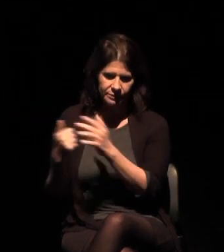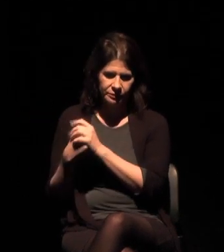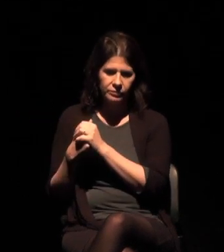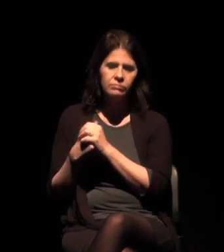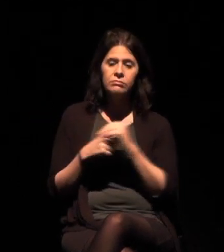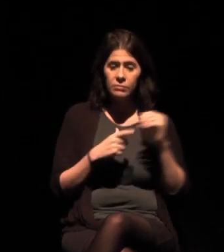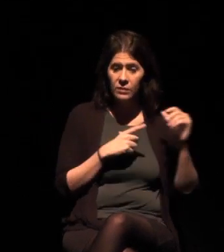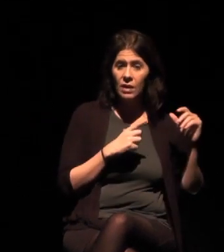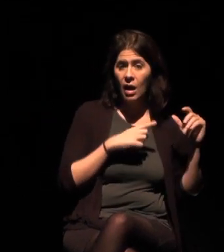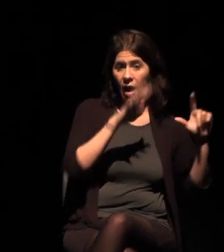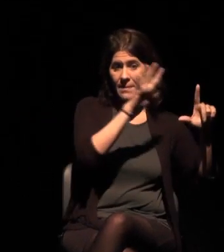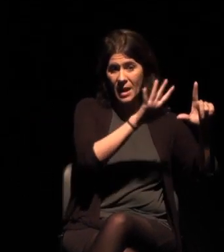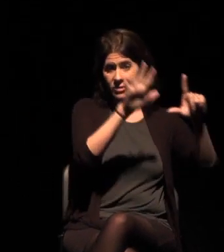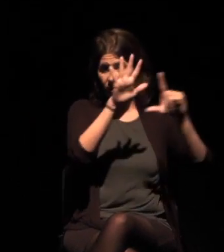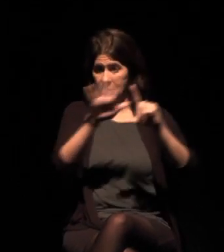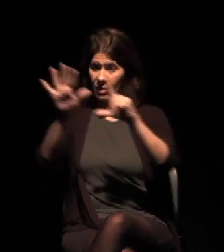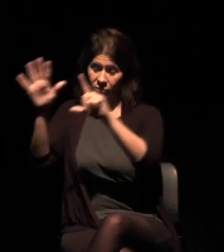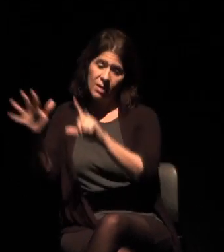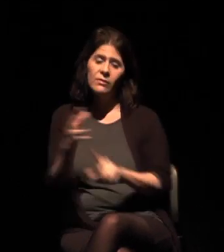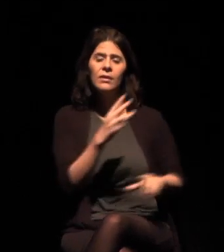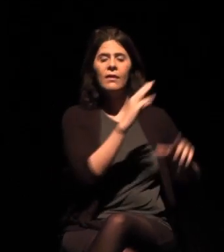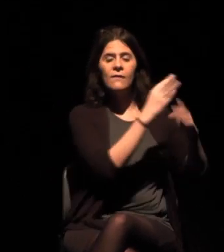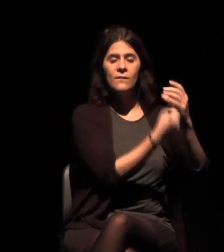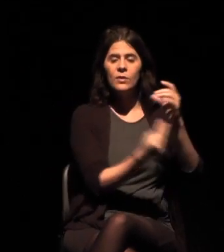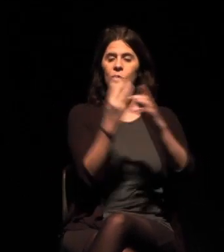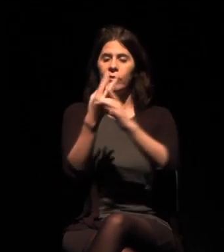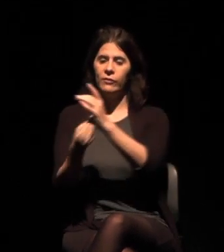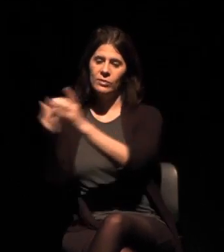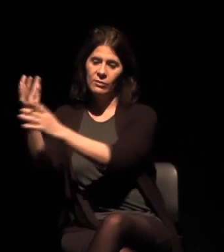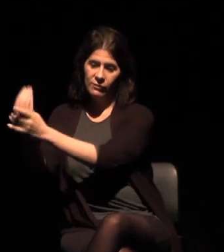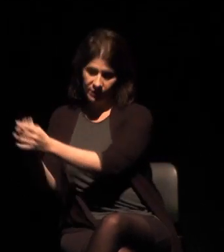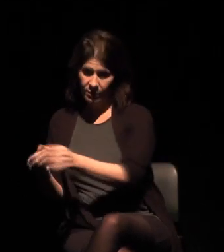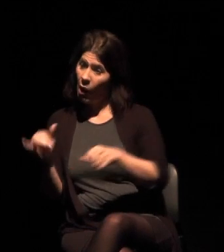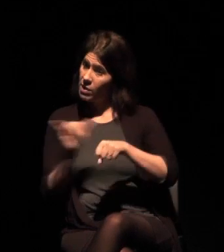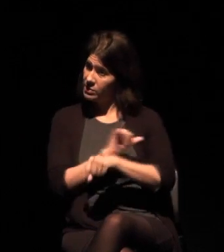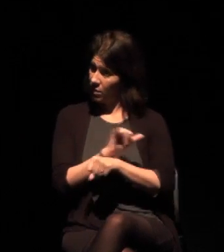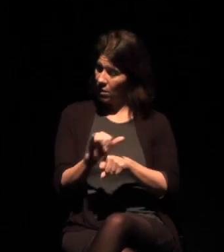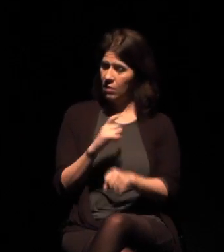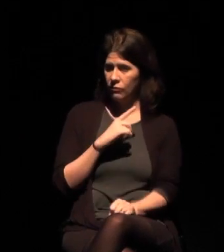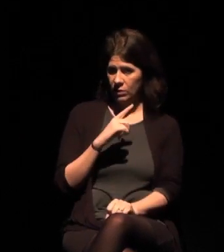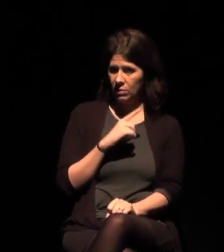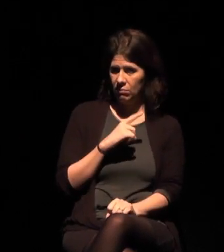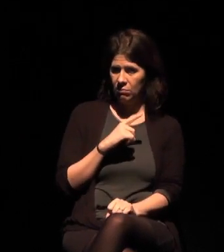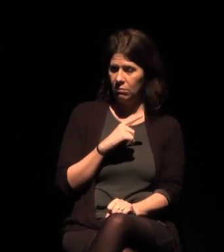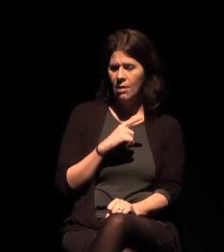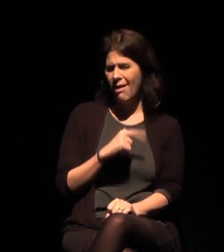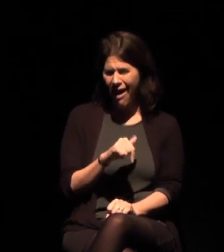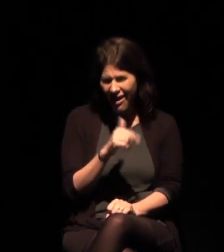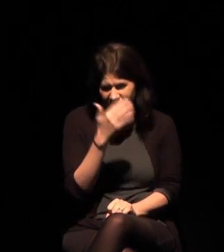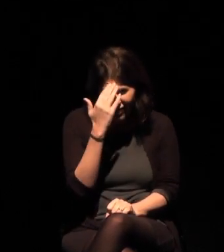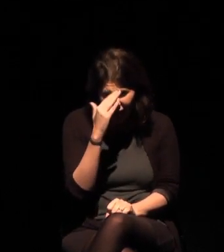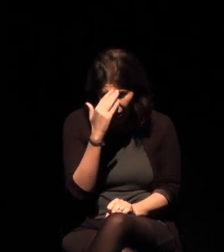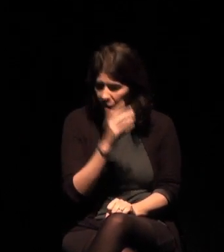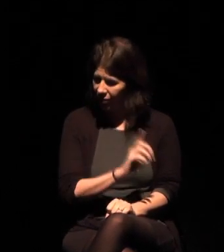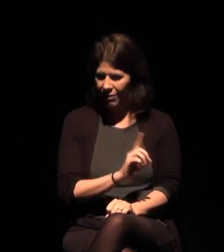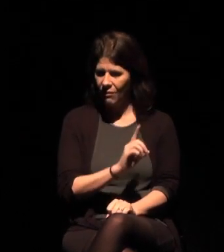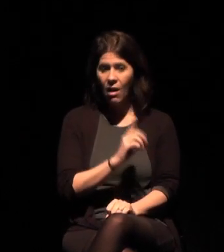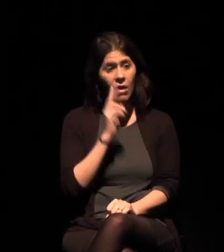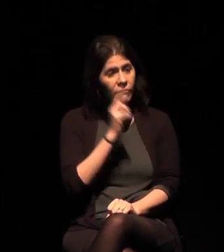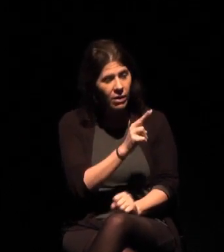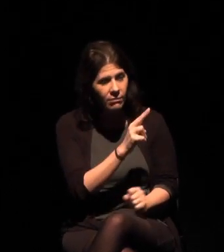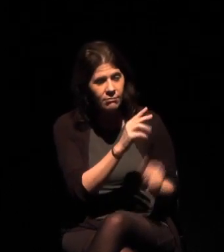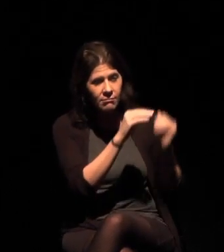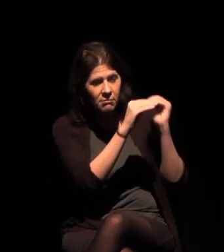baseada nesse tipo de estratégia é uma estratégia que não têm de entender nada tenta reproduzir padrões